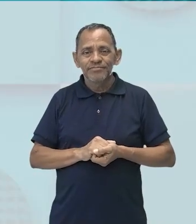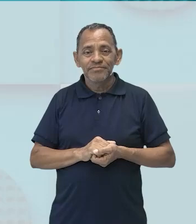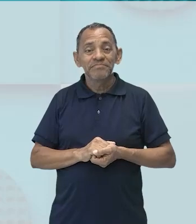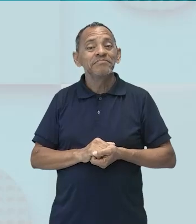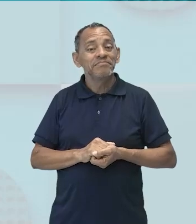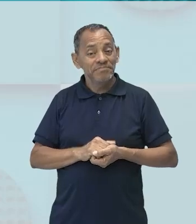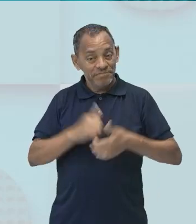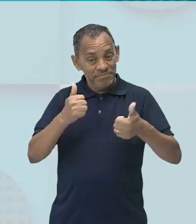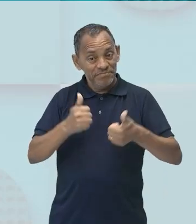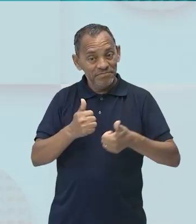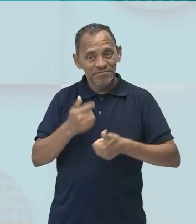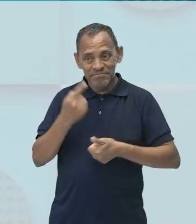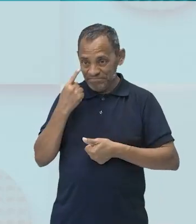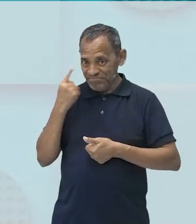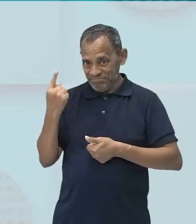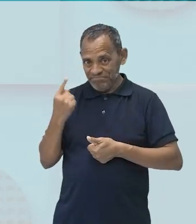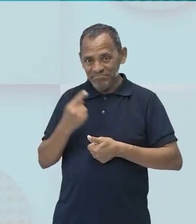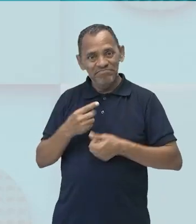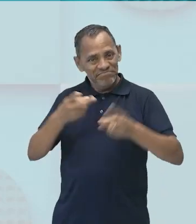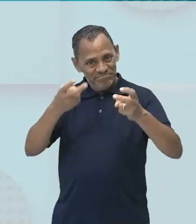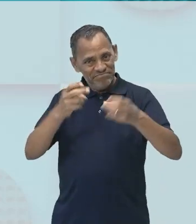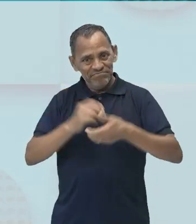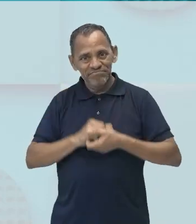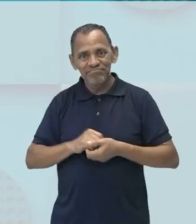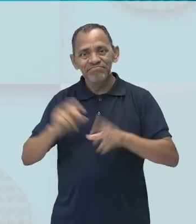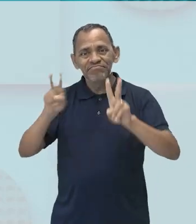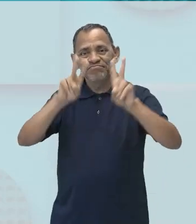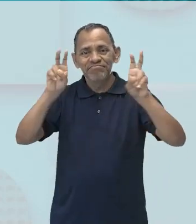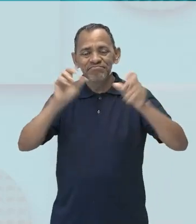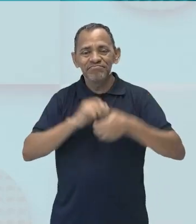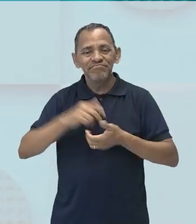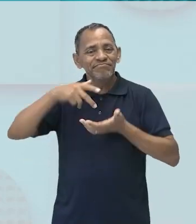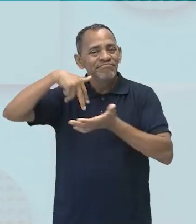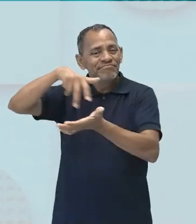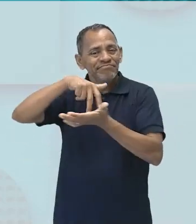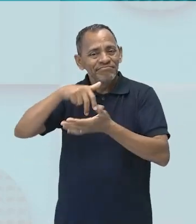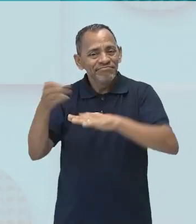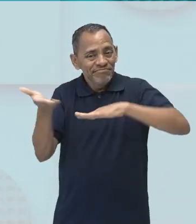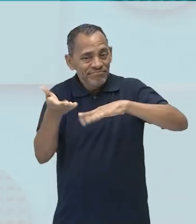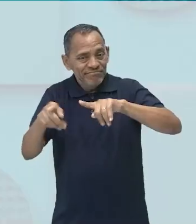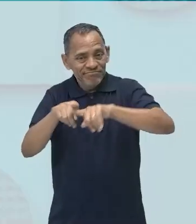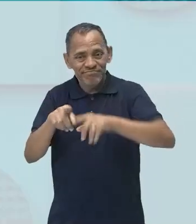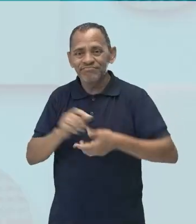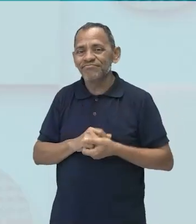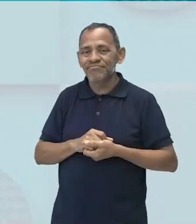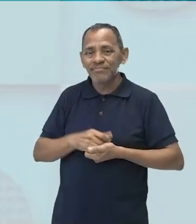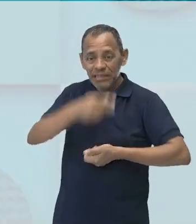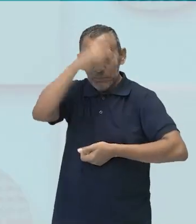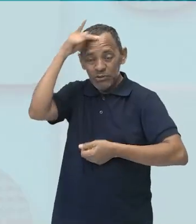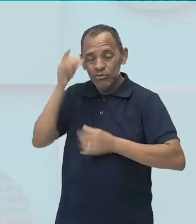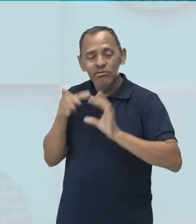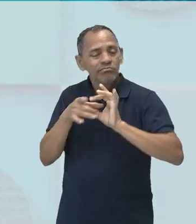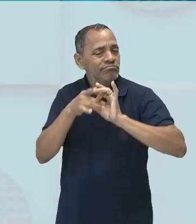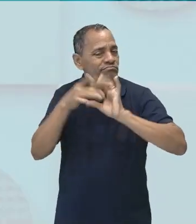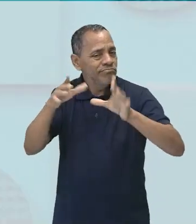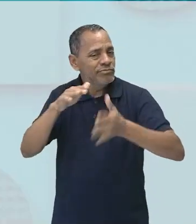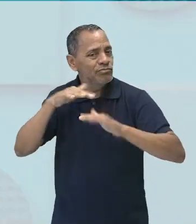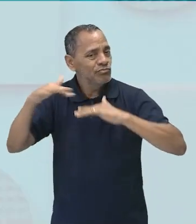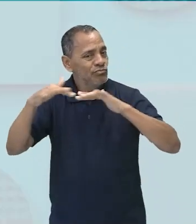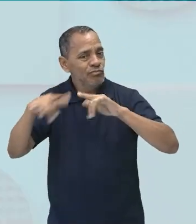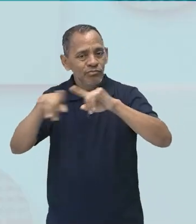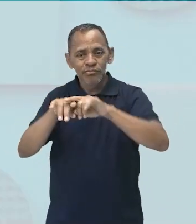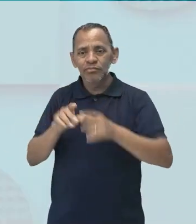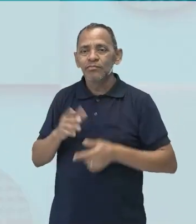Muito bem, então vocês perceberam aí a questão, essa é uma dança contemporânea, onde elas estão muito mais livres também. E principalmente o